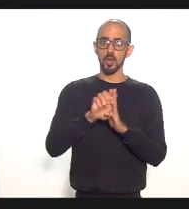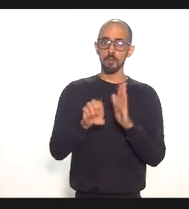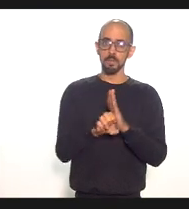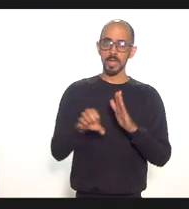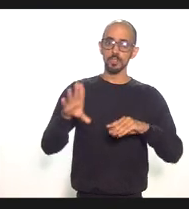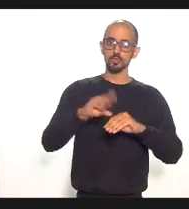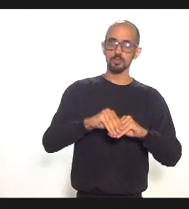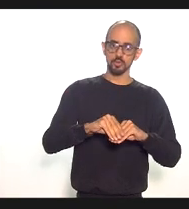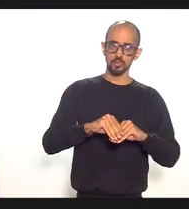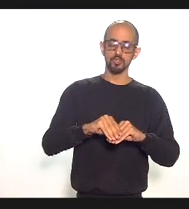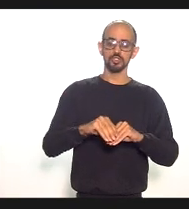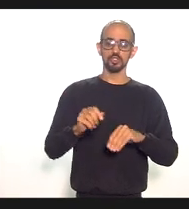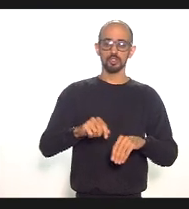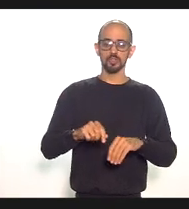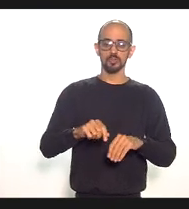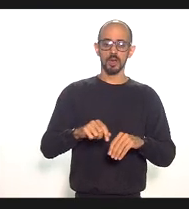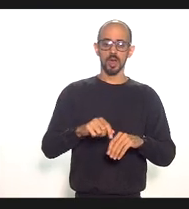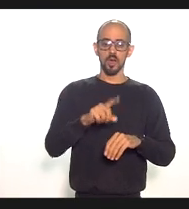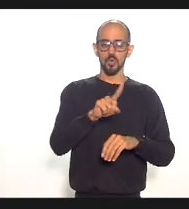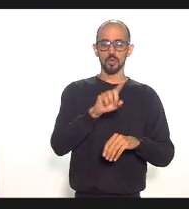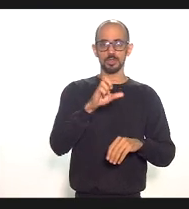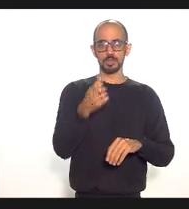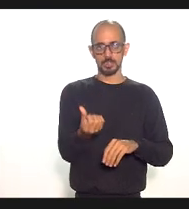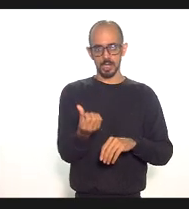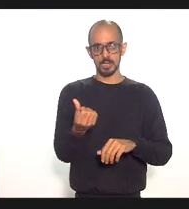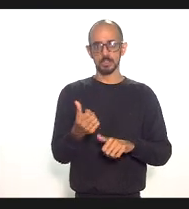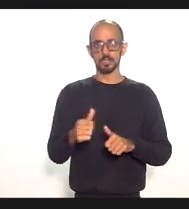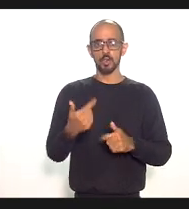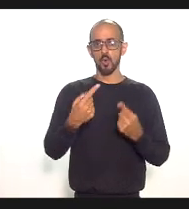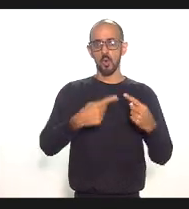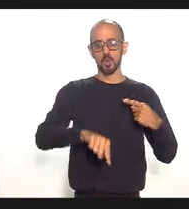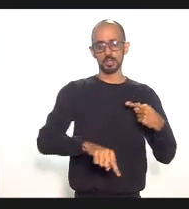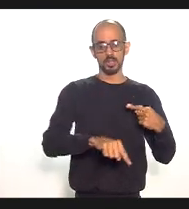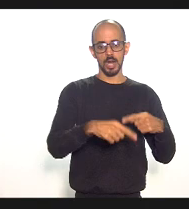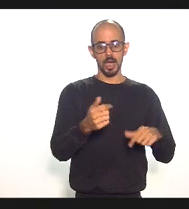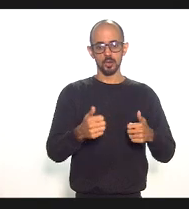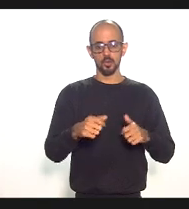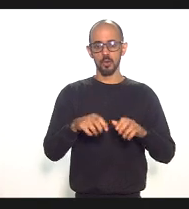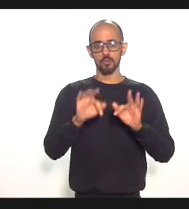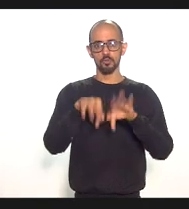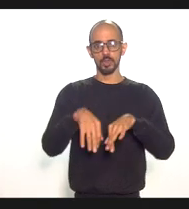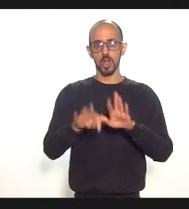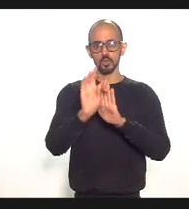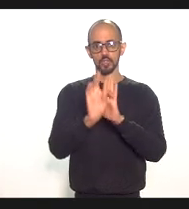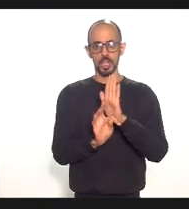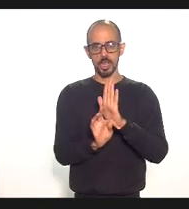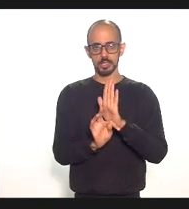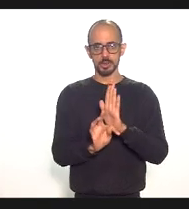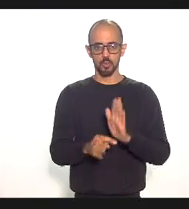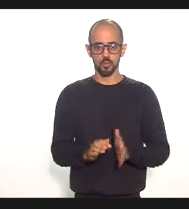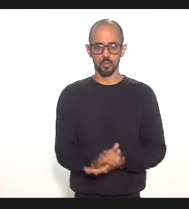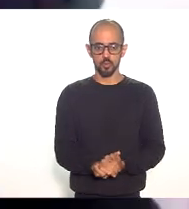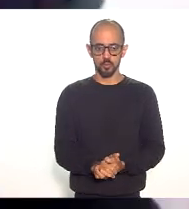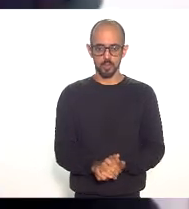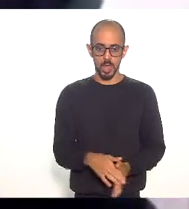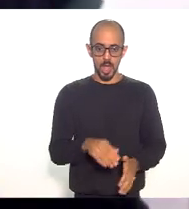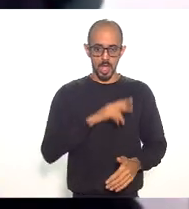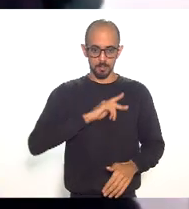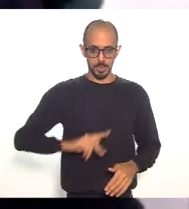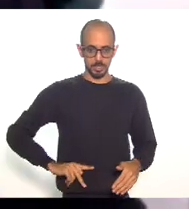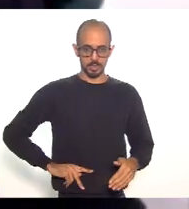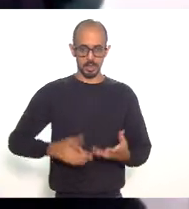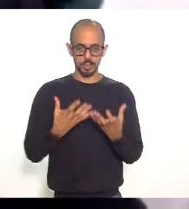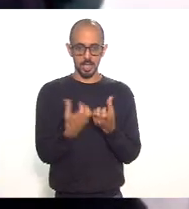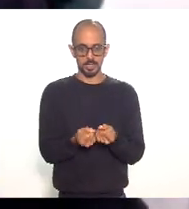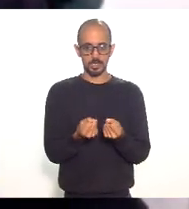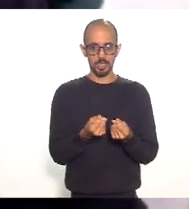emendas 5 e 6, contrárias às demais emendas, concluindo por substitutivo e pedindo forma final de retação. A presidência defere o